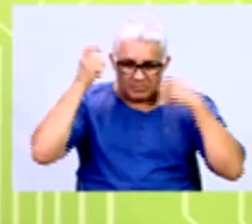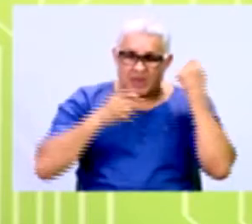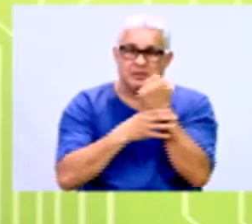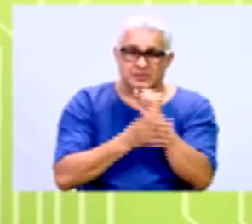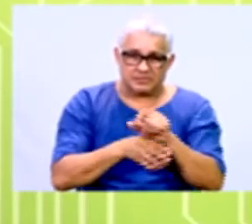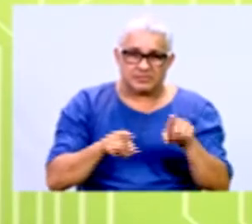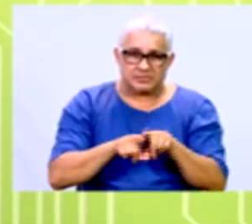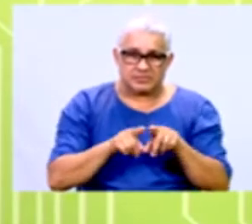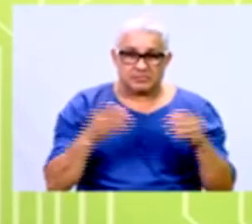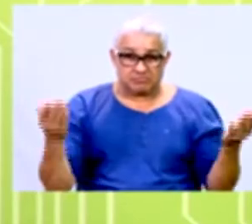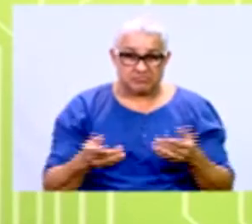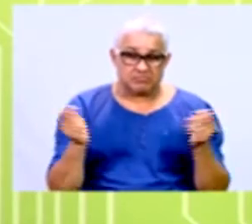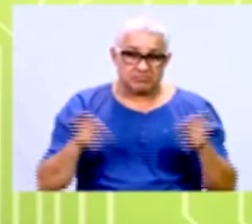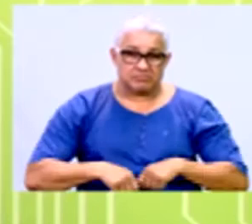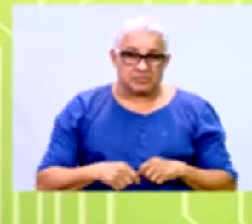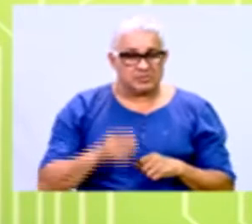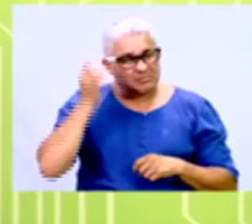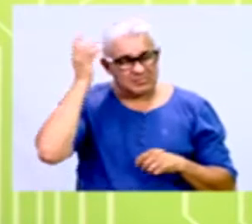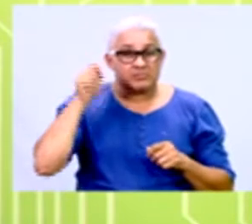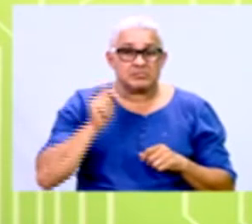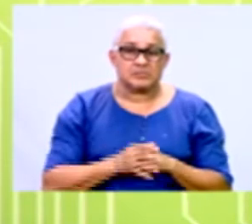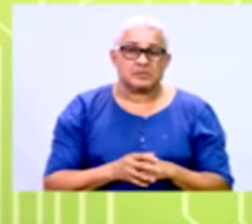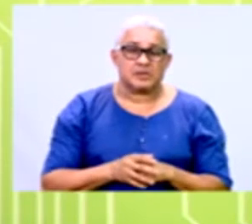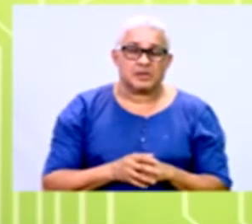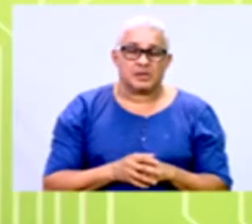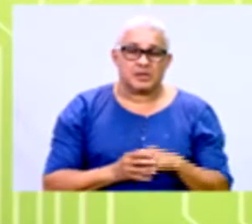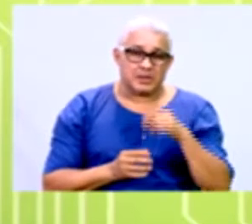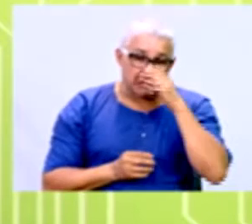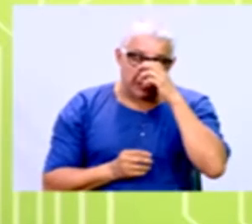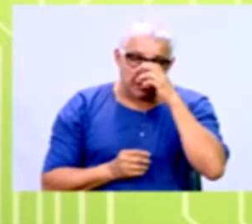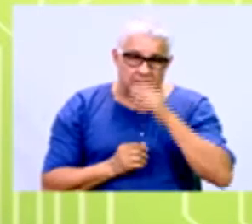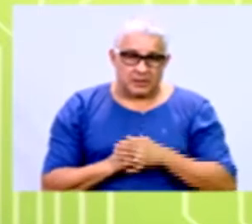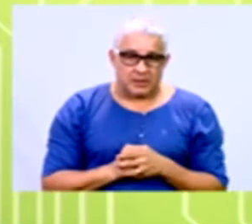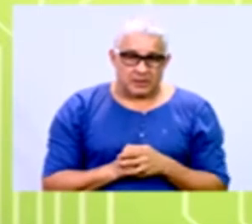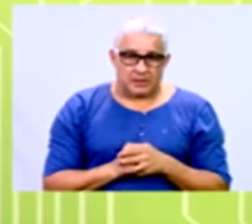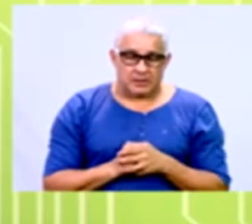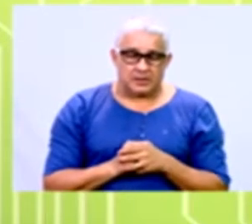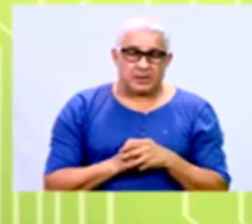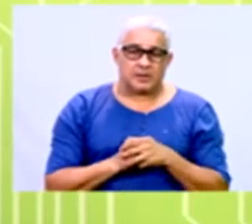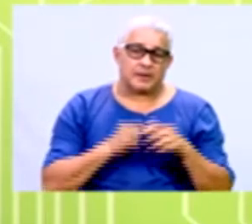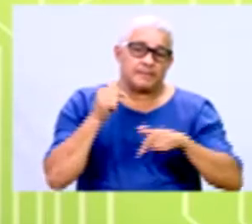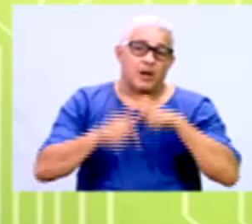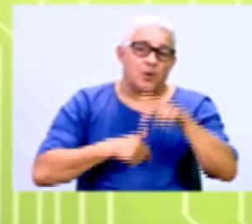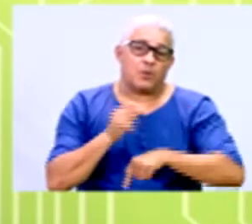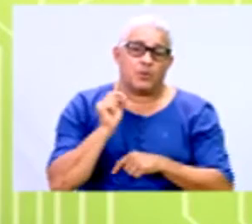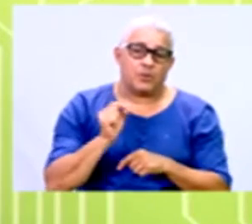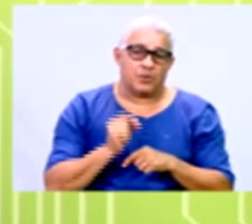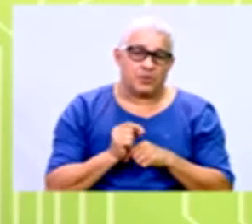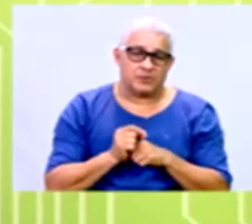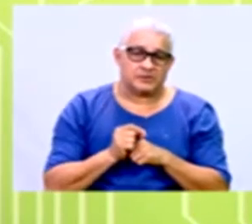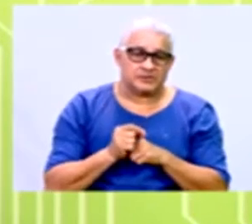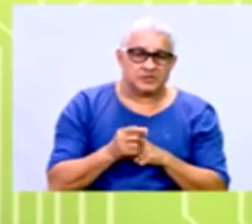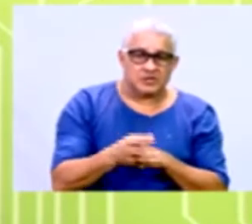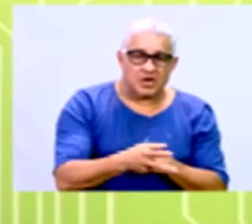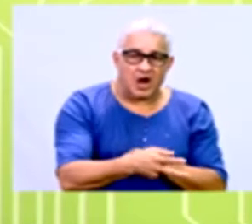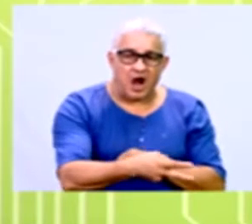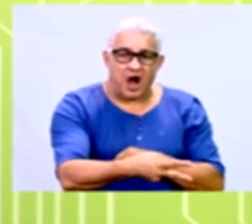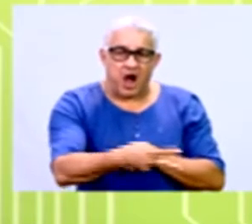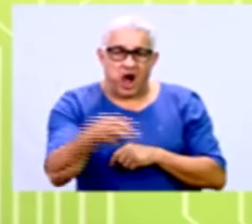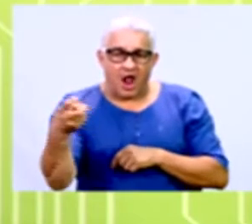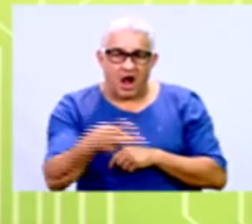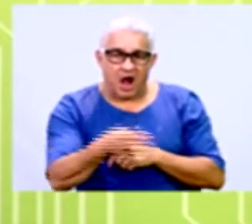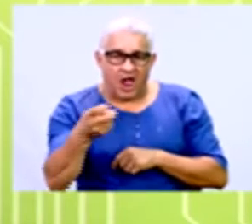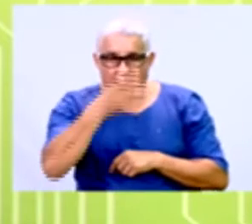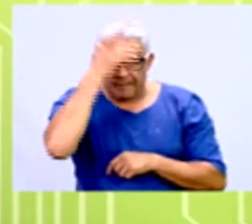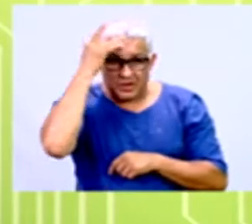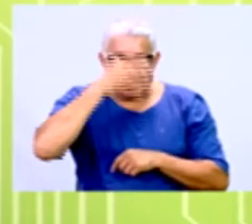mais. Hoje a forma mais fácil é a questão de trabalhar arrancando informações das pessoas que